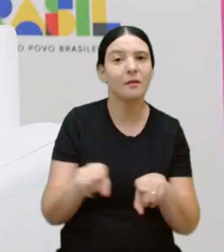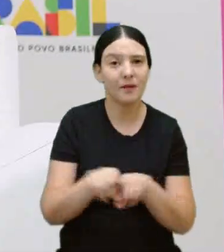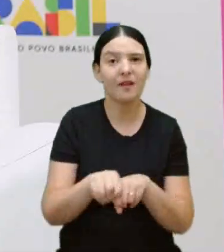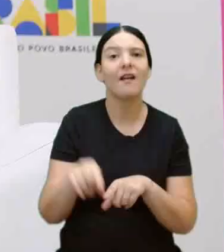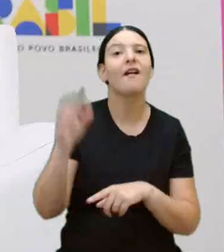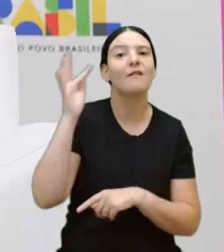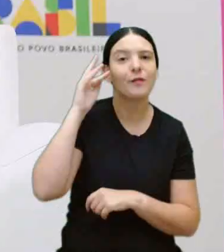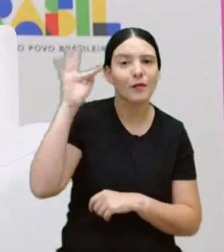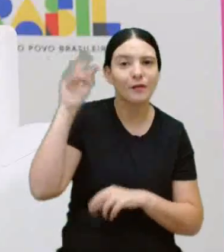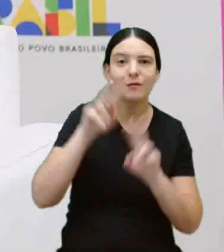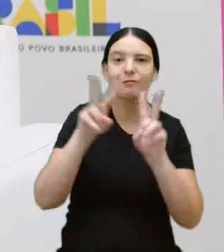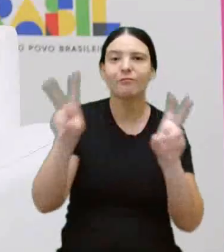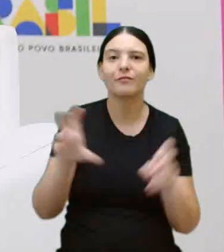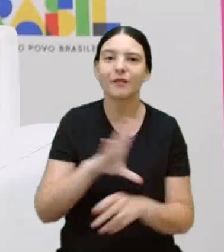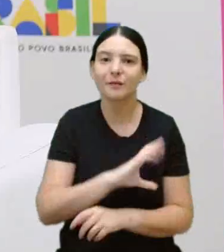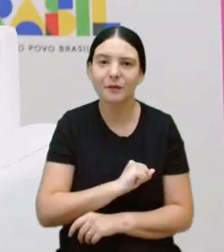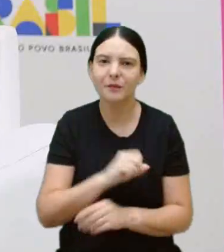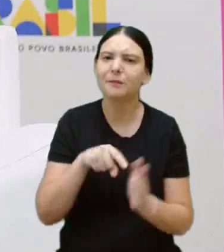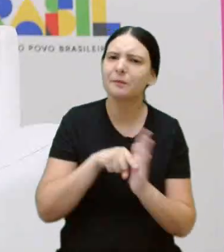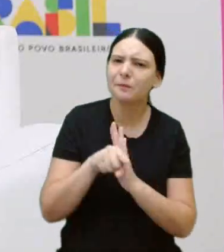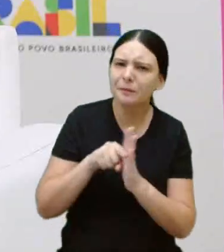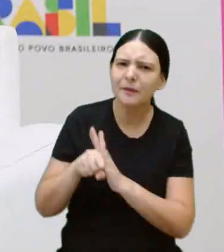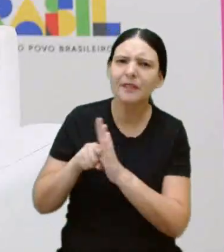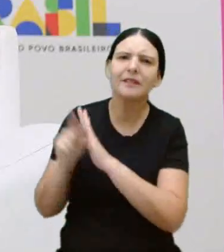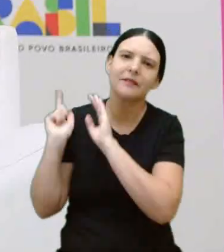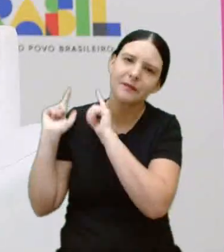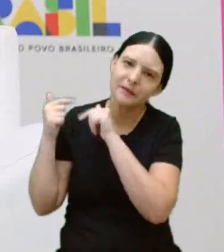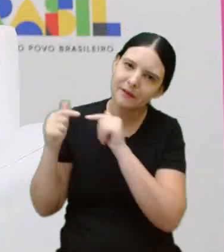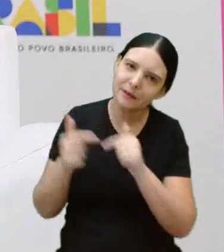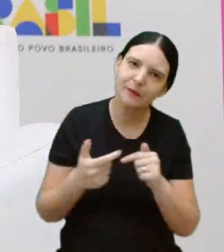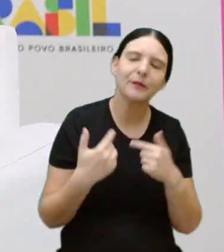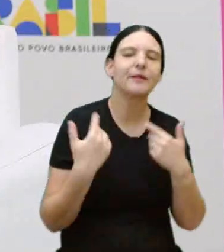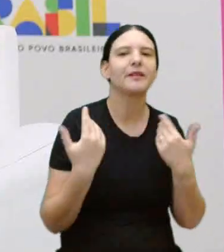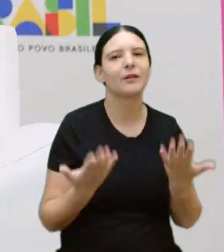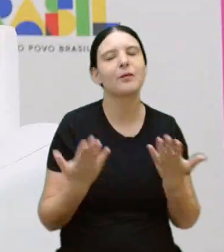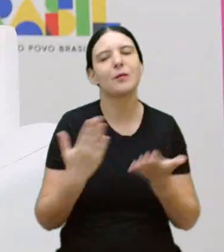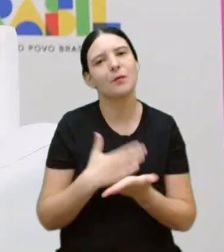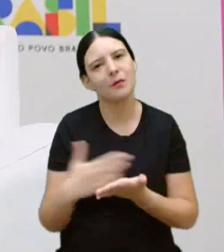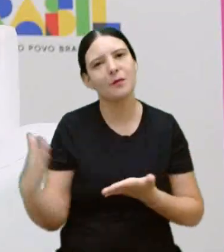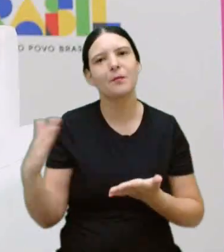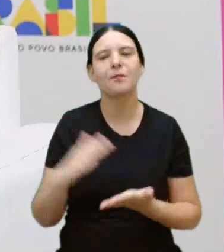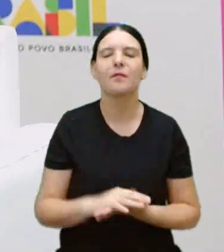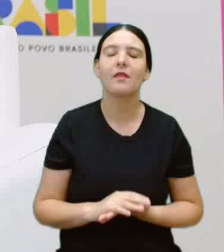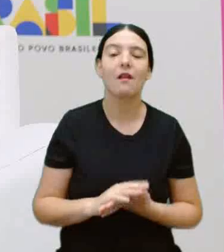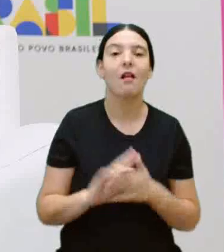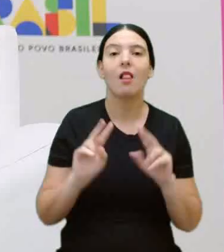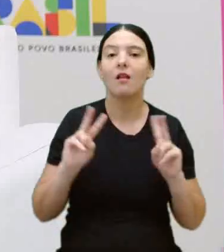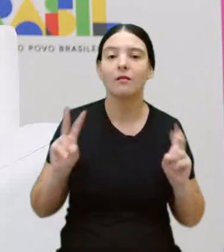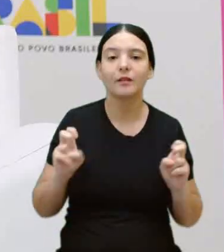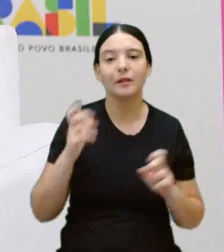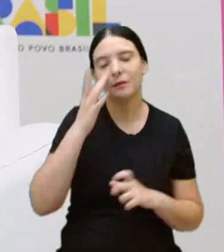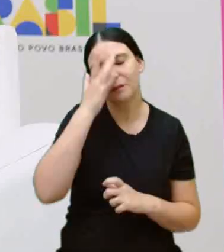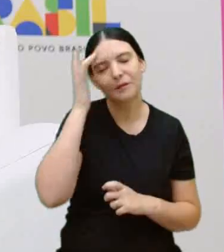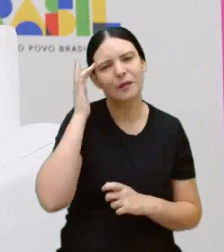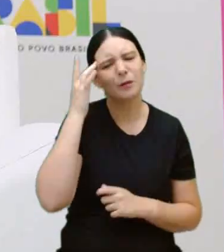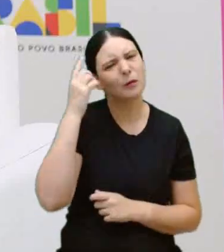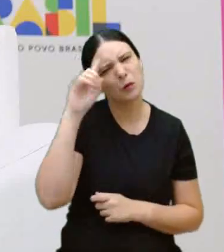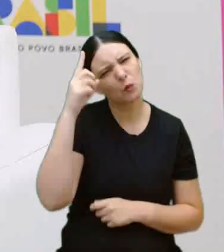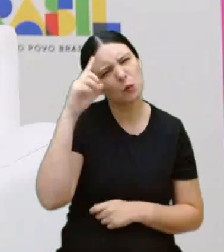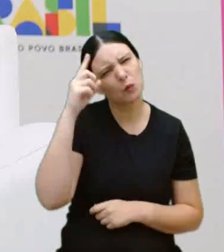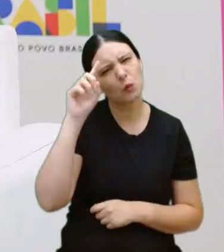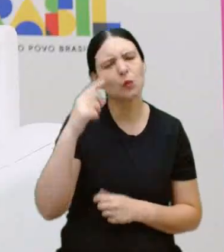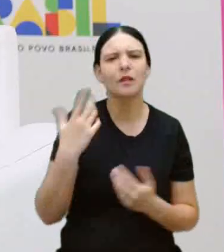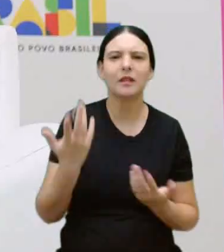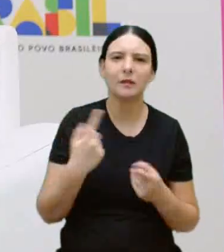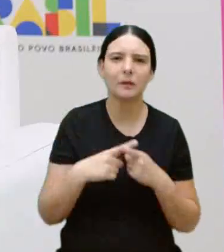tem a ver com muitas pesquisas, muitas tradições, então surgiu disso. E é um assunto que as pessoas têm muitas dúvidas, porque eu tenho feito